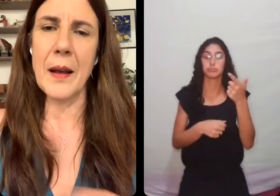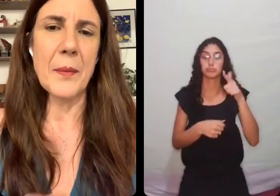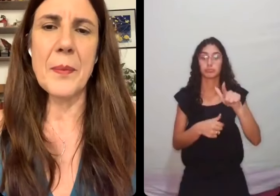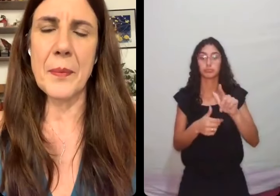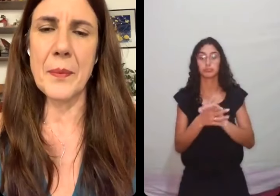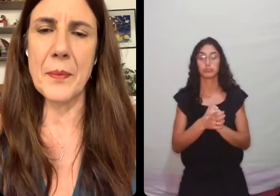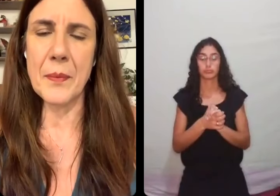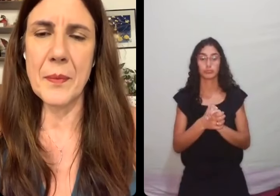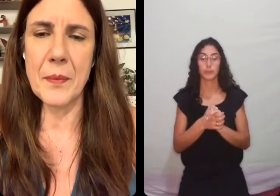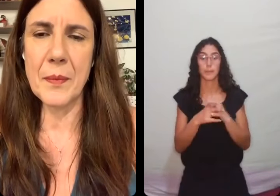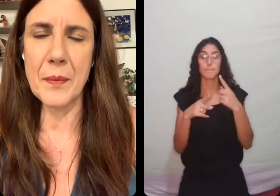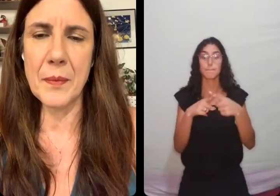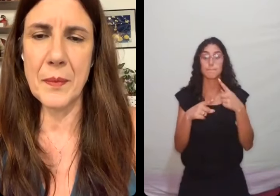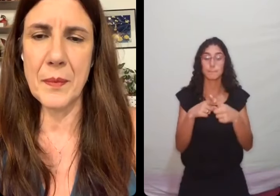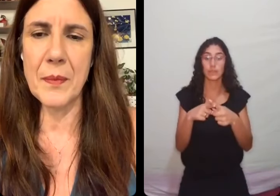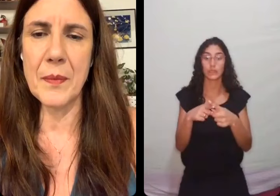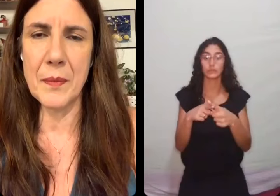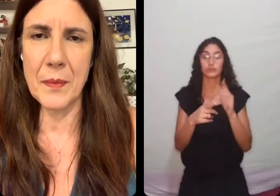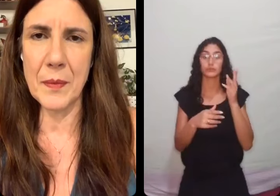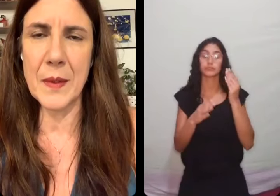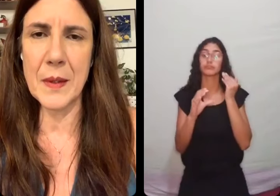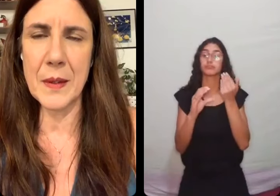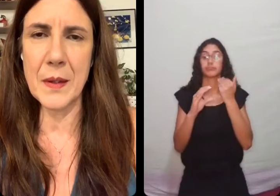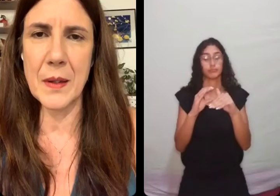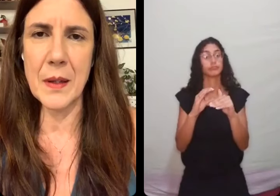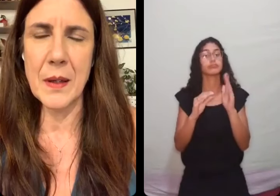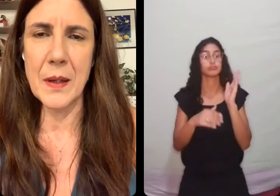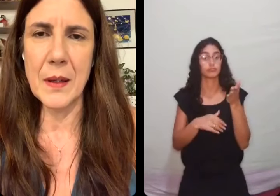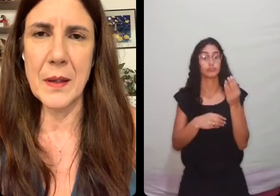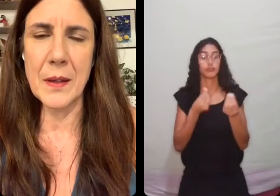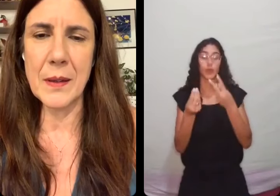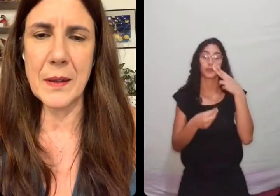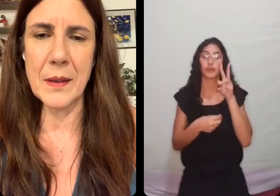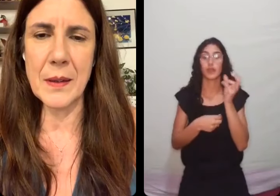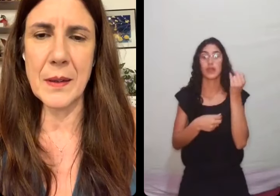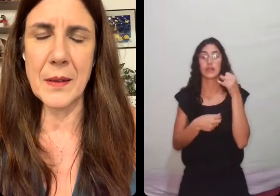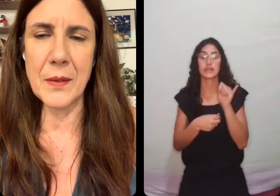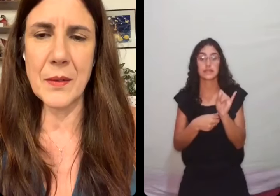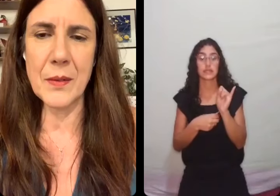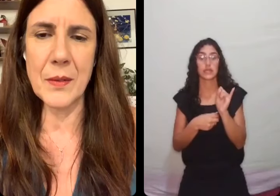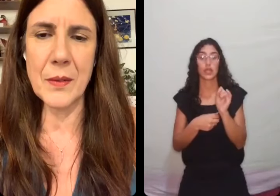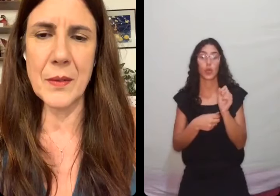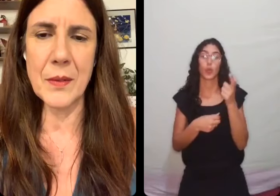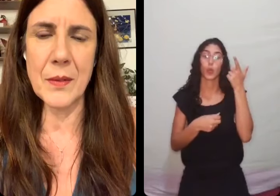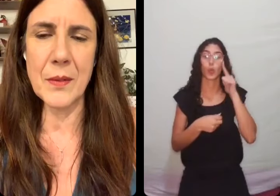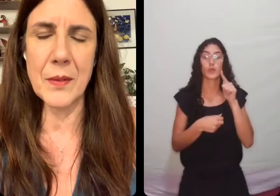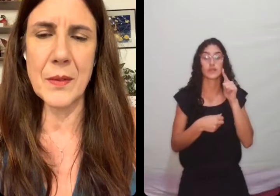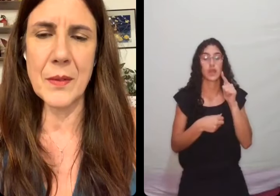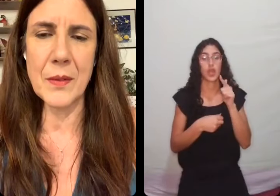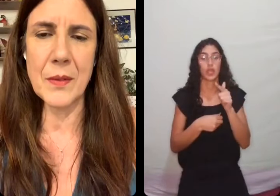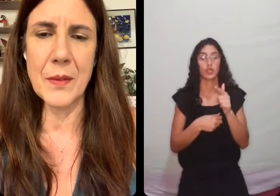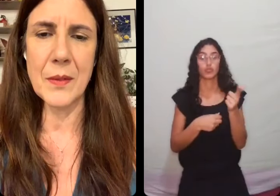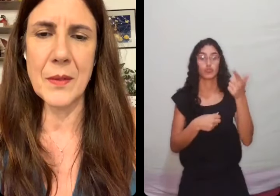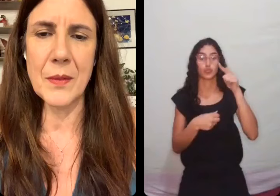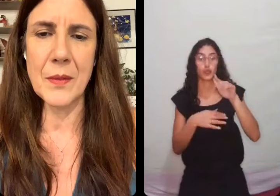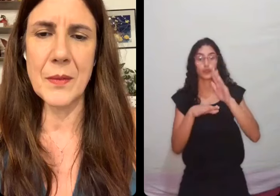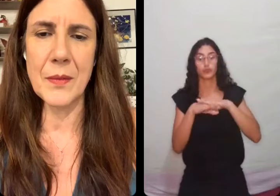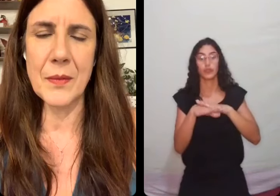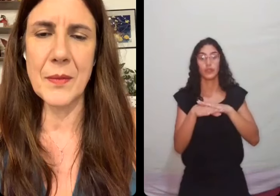já está que eu enviei para ele. Vamos ver se eu consigo de novo fazer para ele aqui.